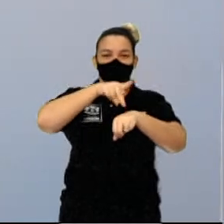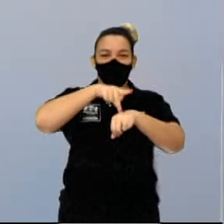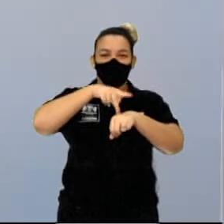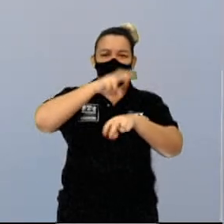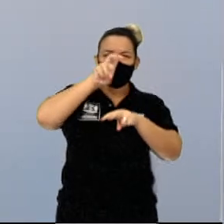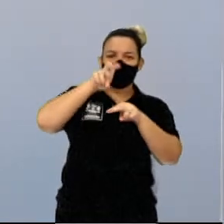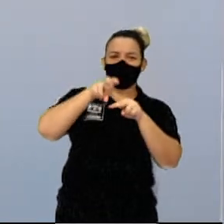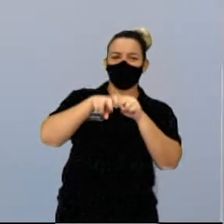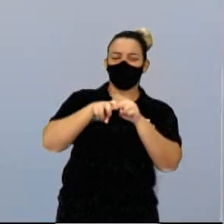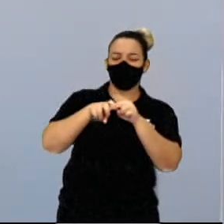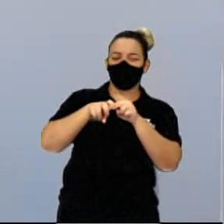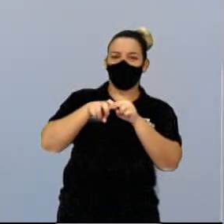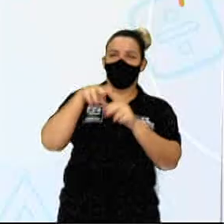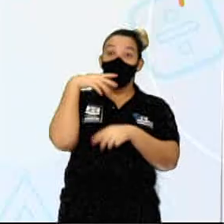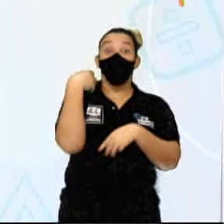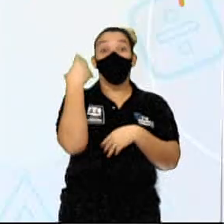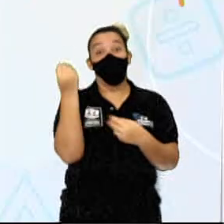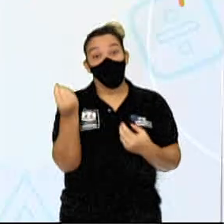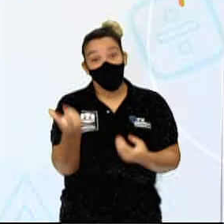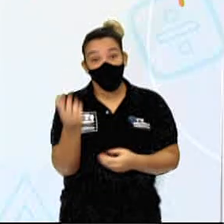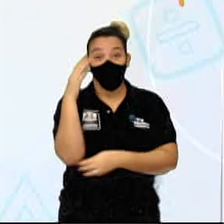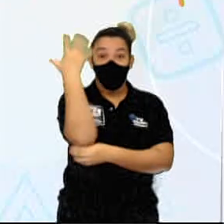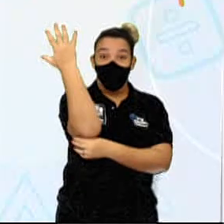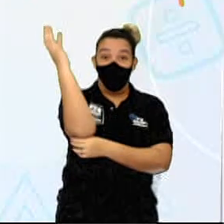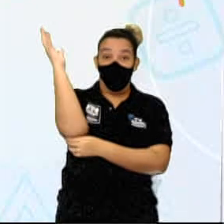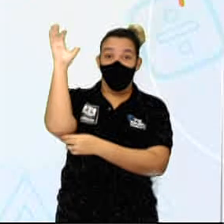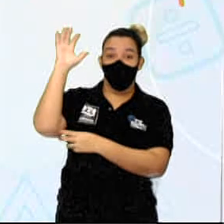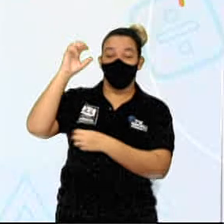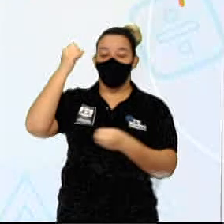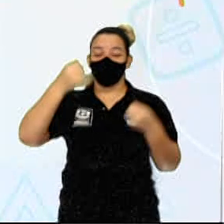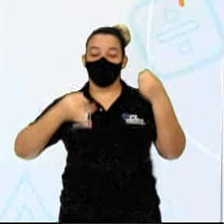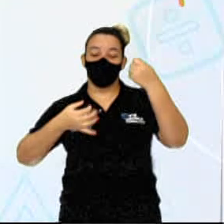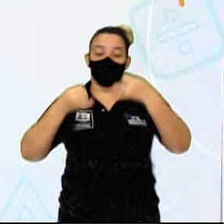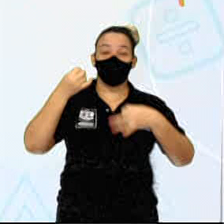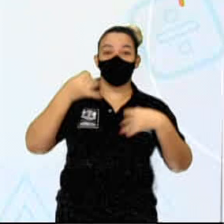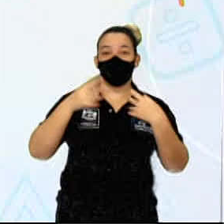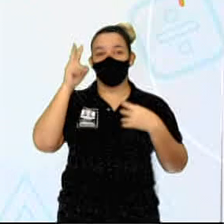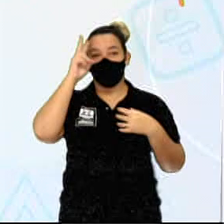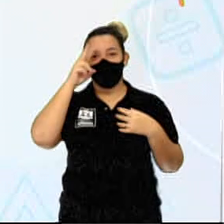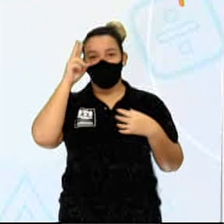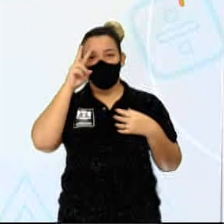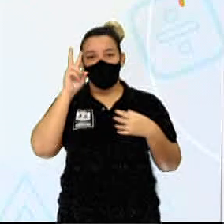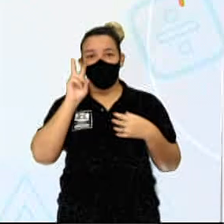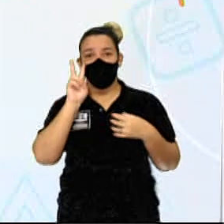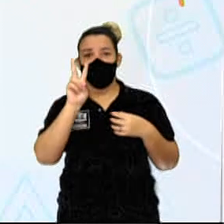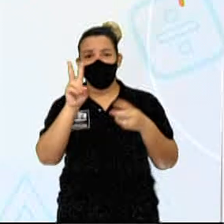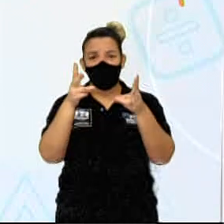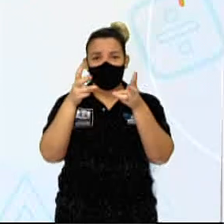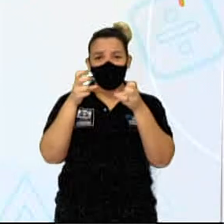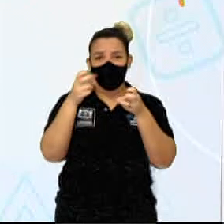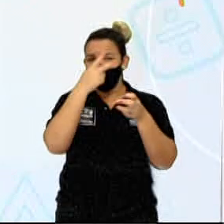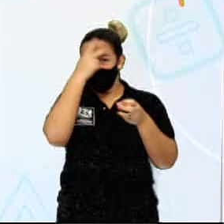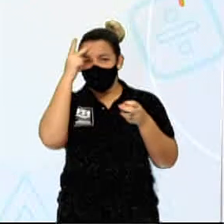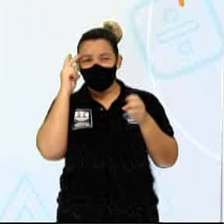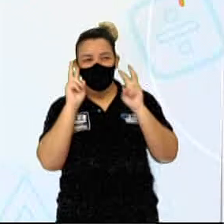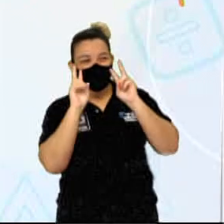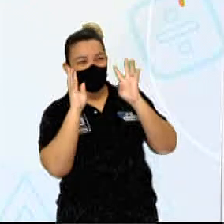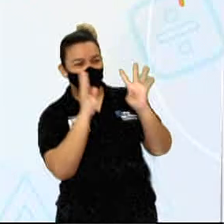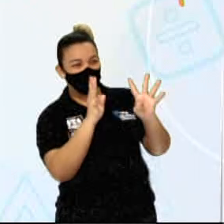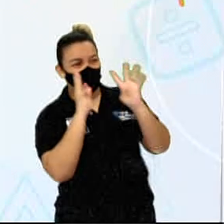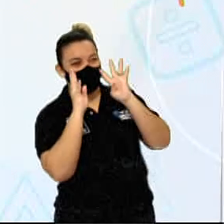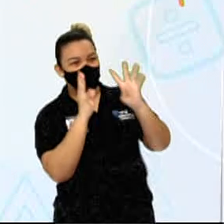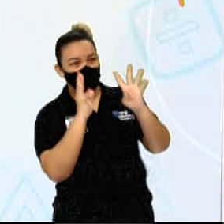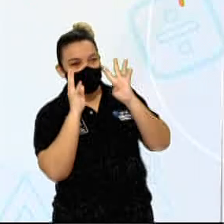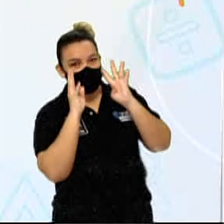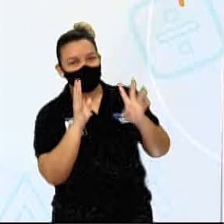árvore, contando alguma história. E veja como os espectadores estão aí bem interessados. Eu também gosto